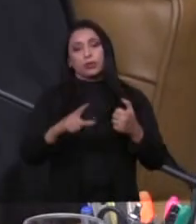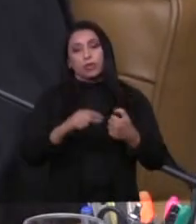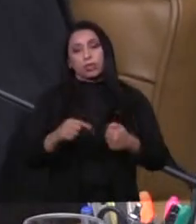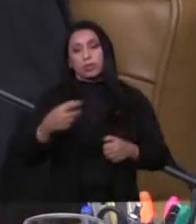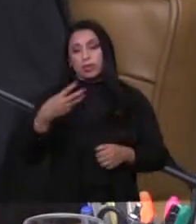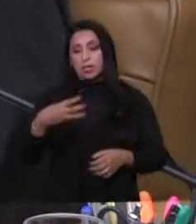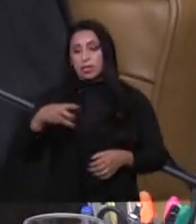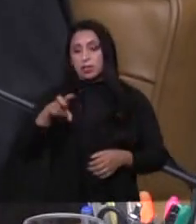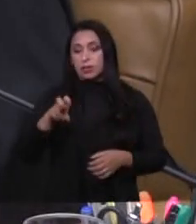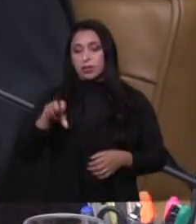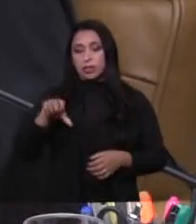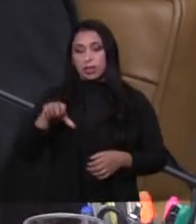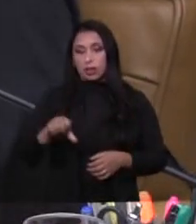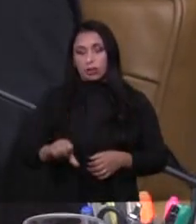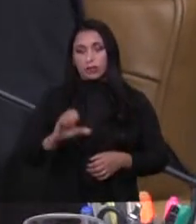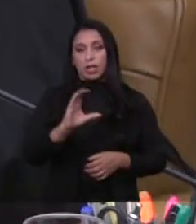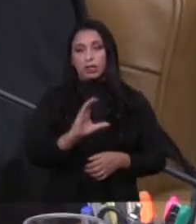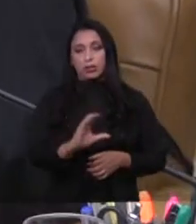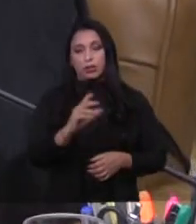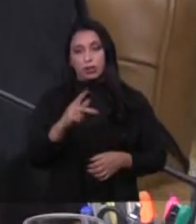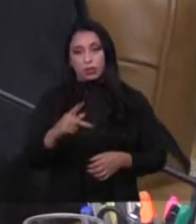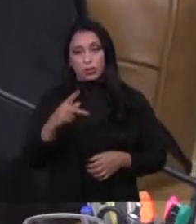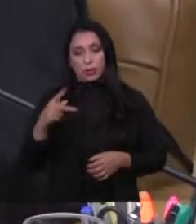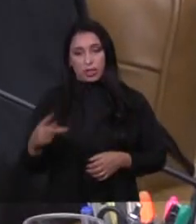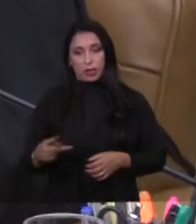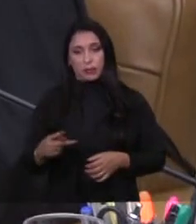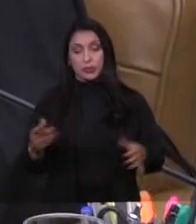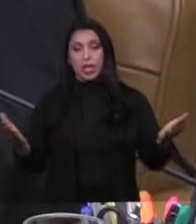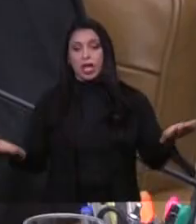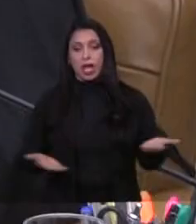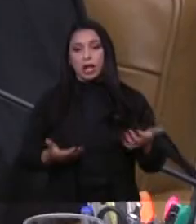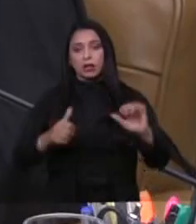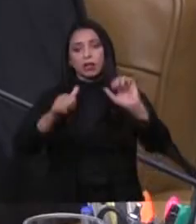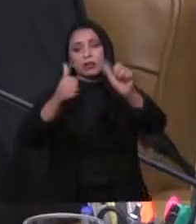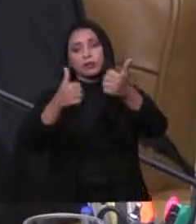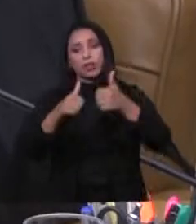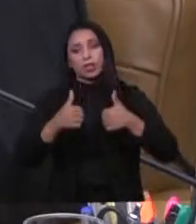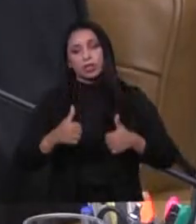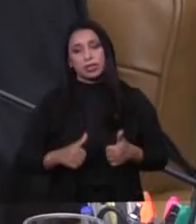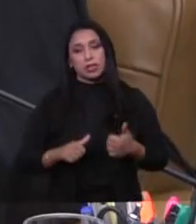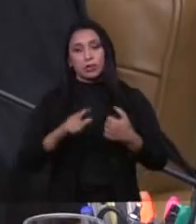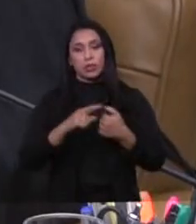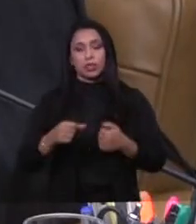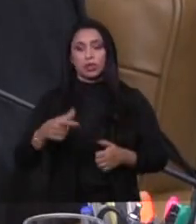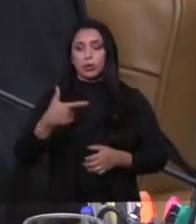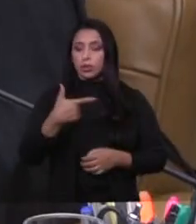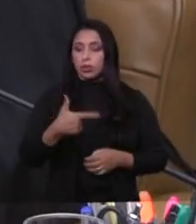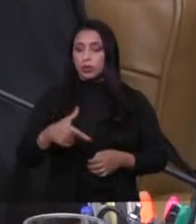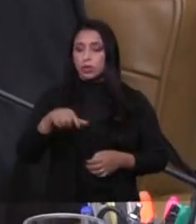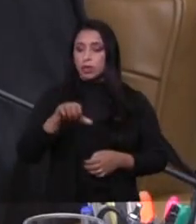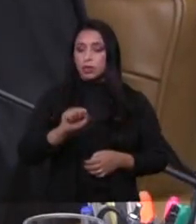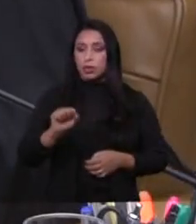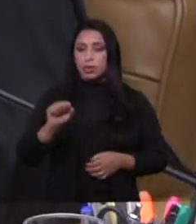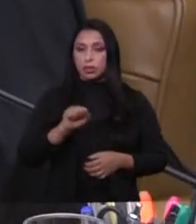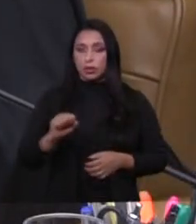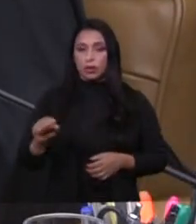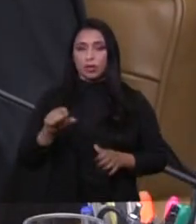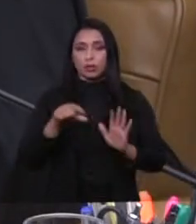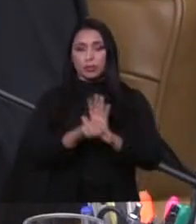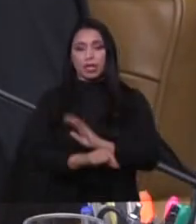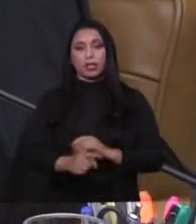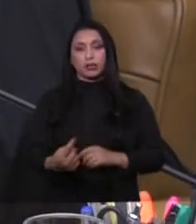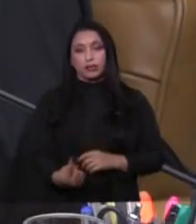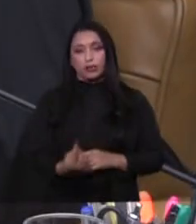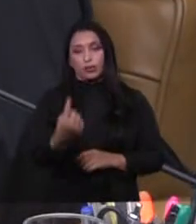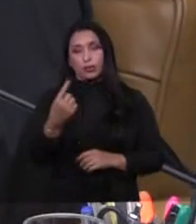359-L do Código Penal. Passo agora à análise do delito do artigo 288, parágrafo único do Código